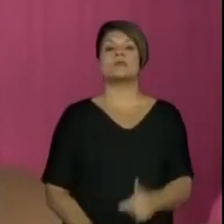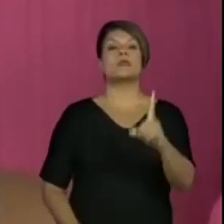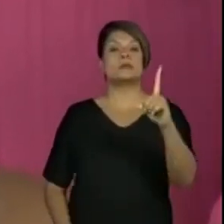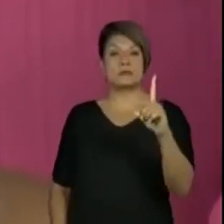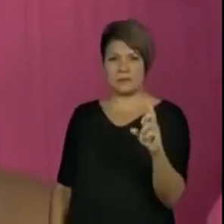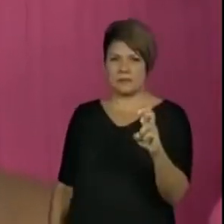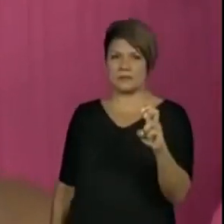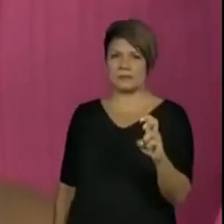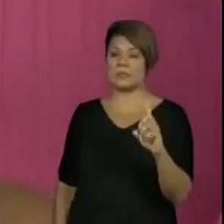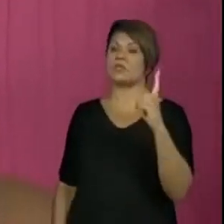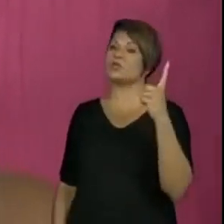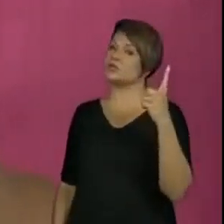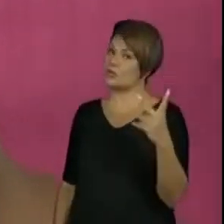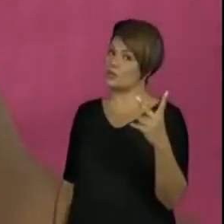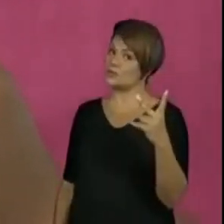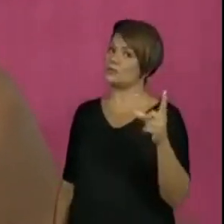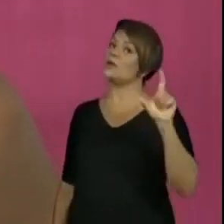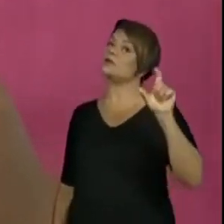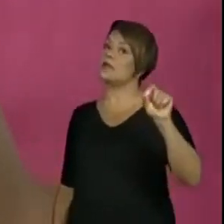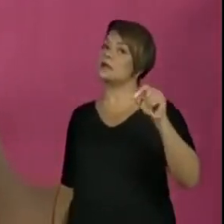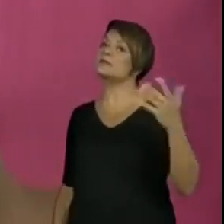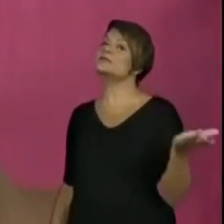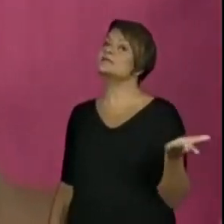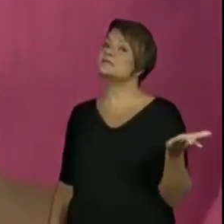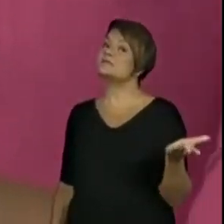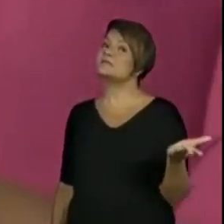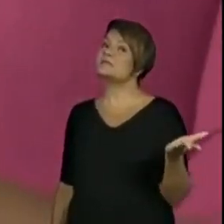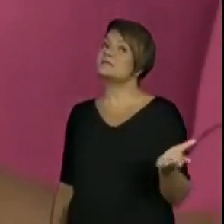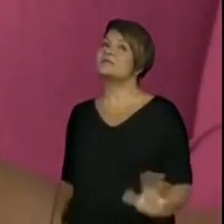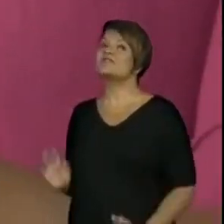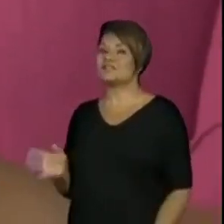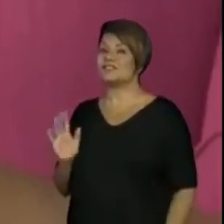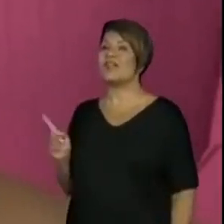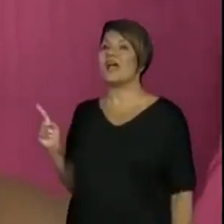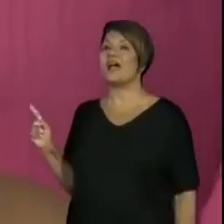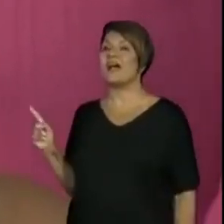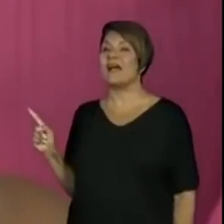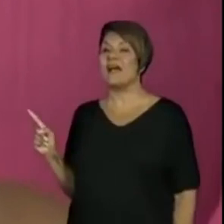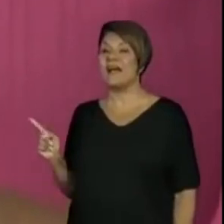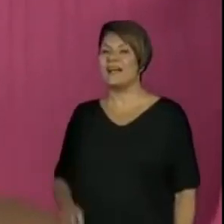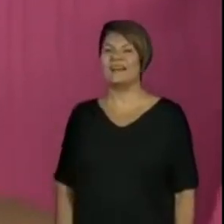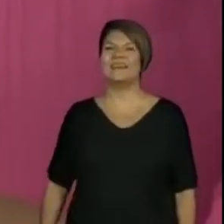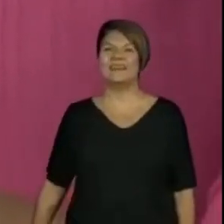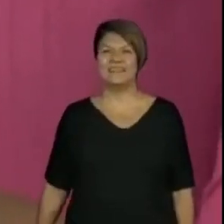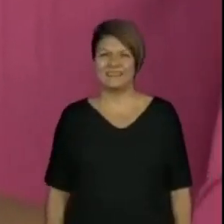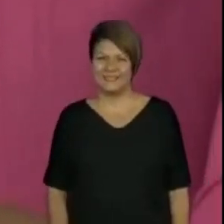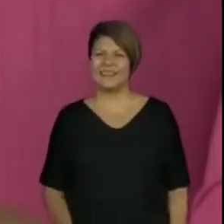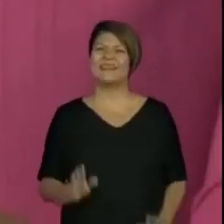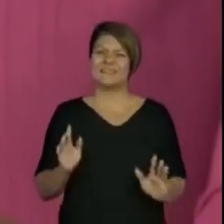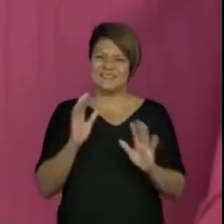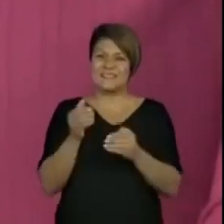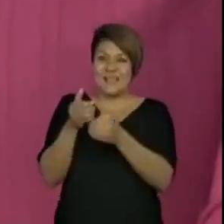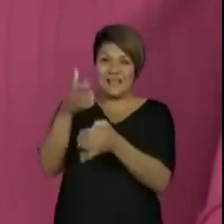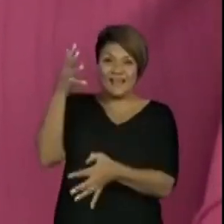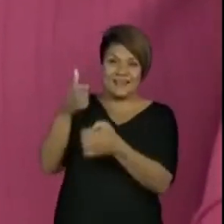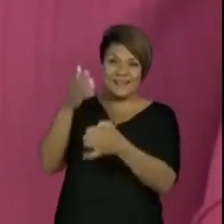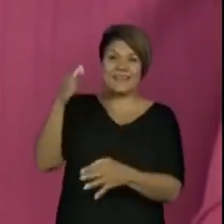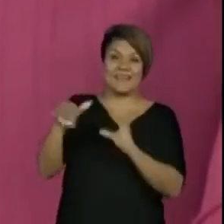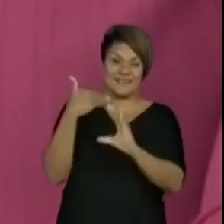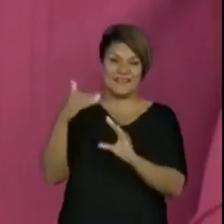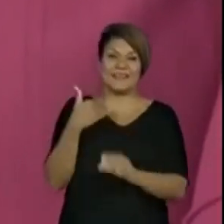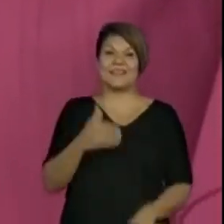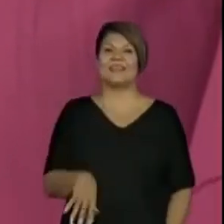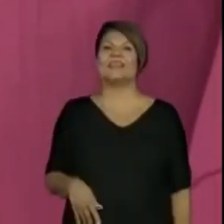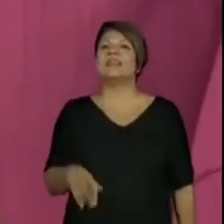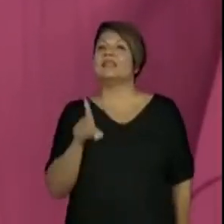15, 12 ou 10. Já estão aqui, ó. Estão soprando para vocês. O pessoal aqui já estão falando. Tem